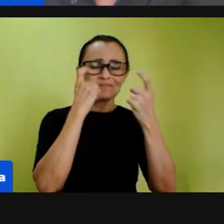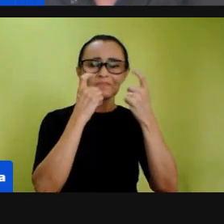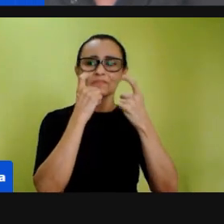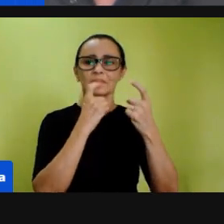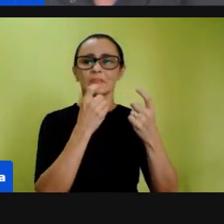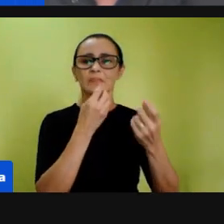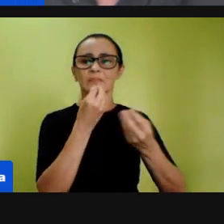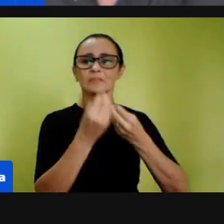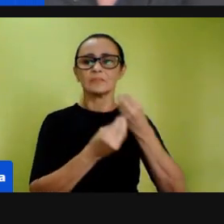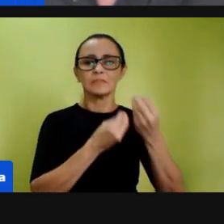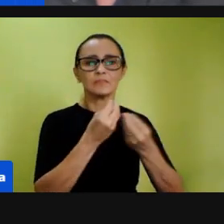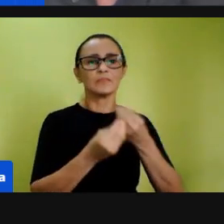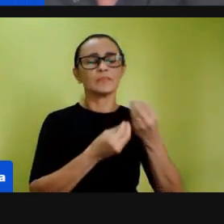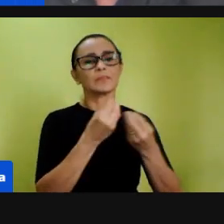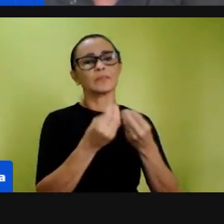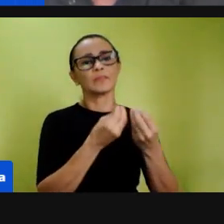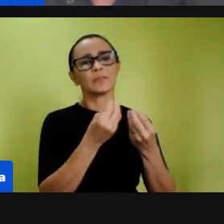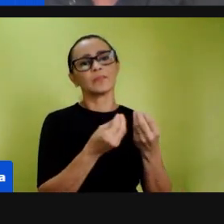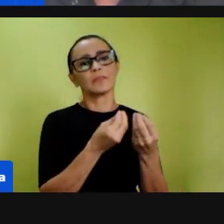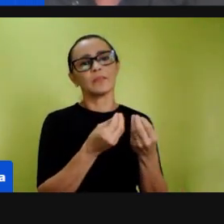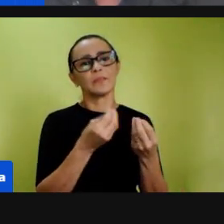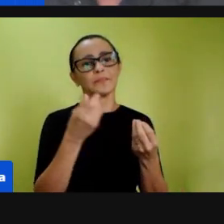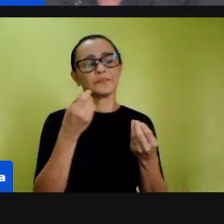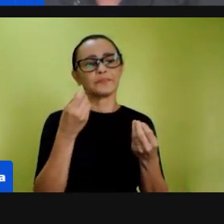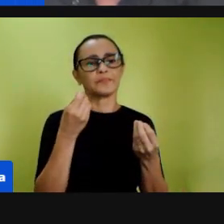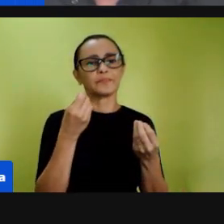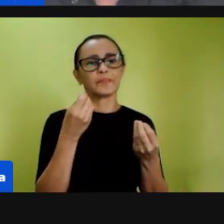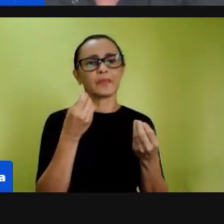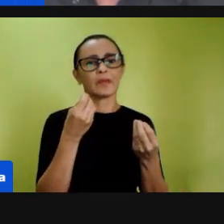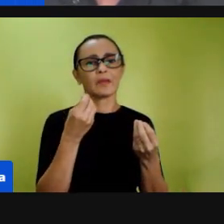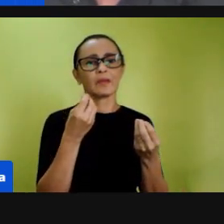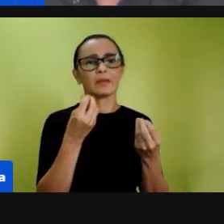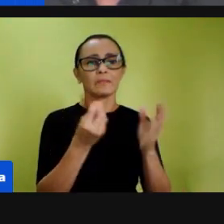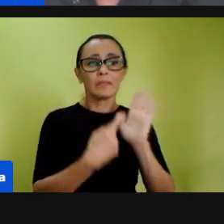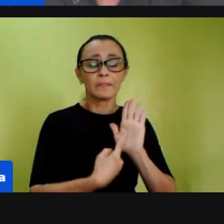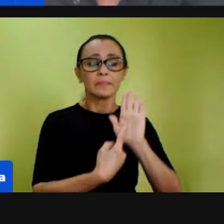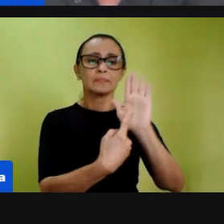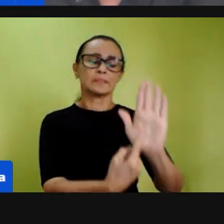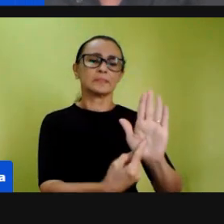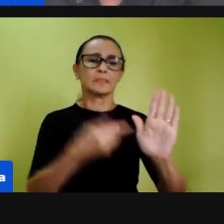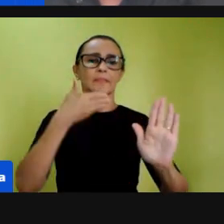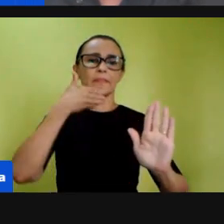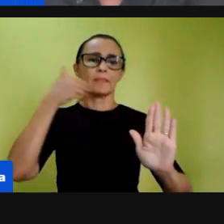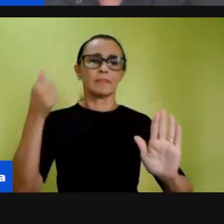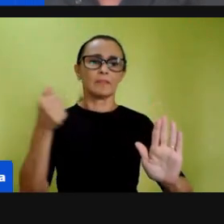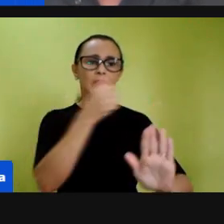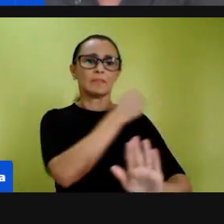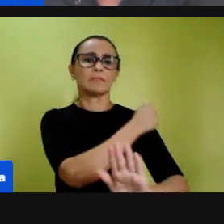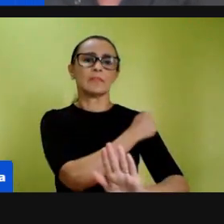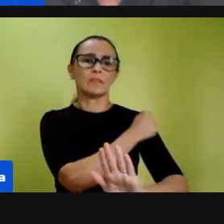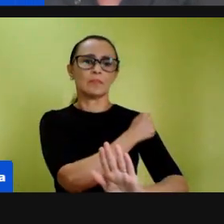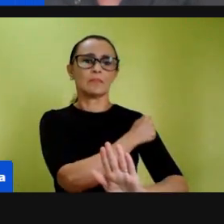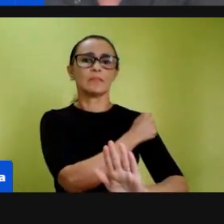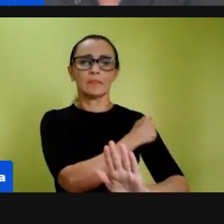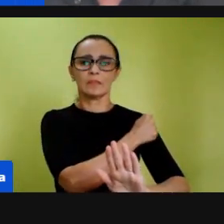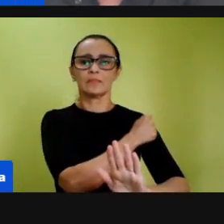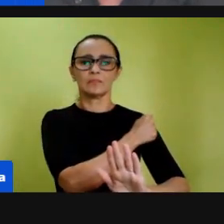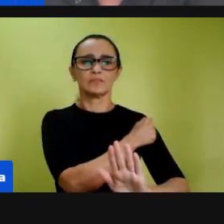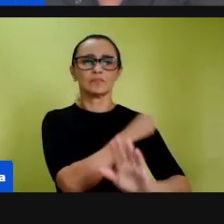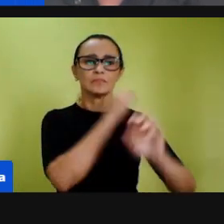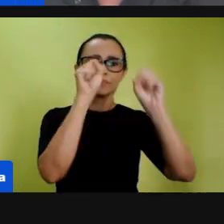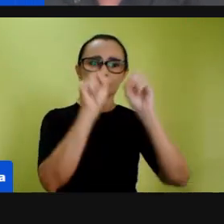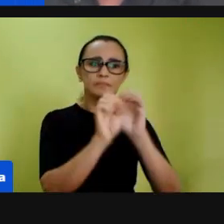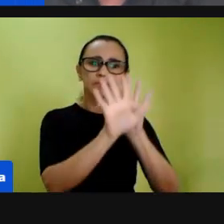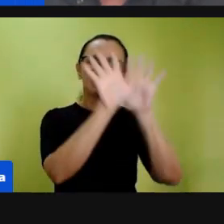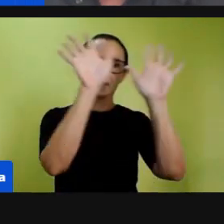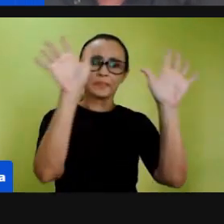passar esses conteúdos, como trabalhar, melhor dizendo, esses conteúdos, né? Buscando torná-los minimamente inteligíveis a partir